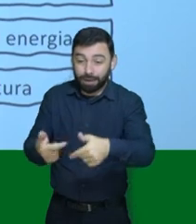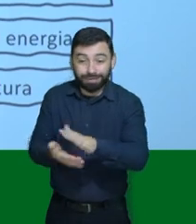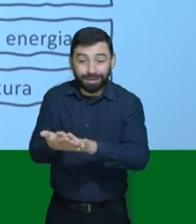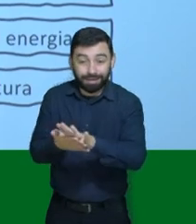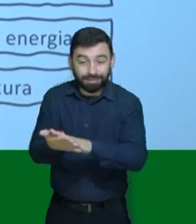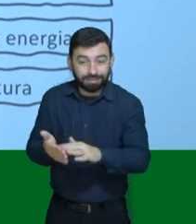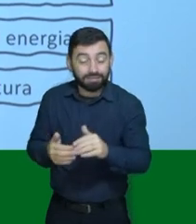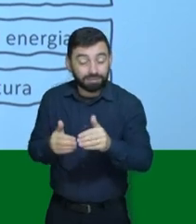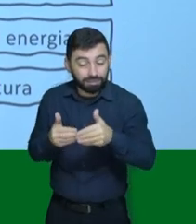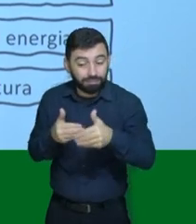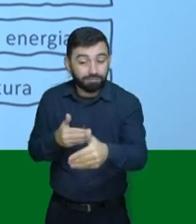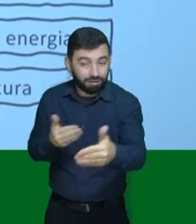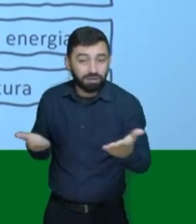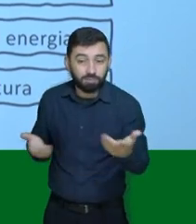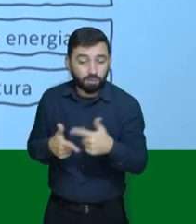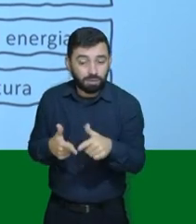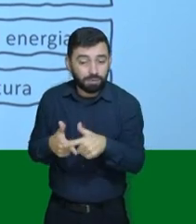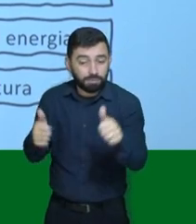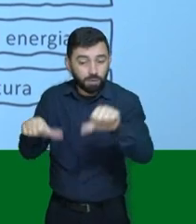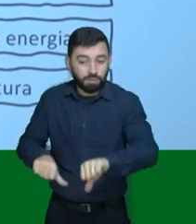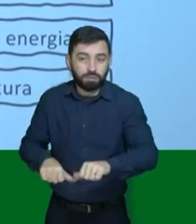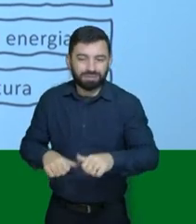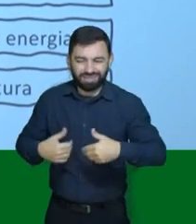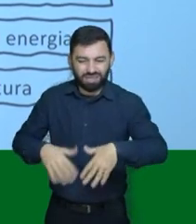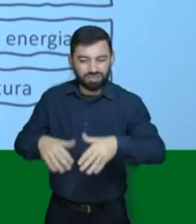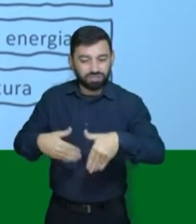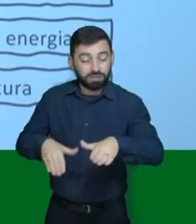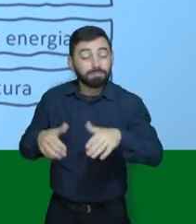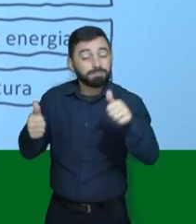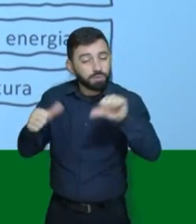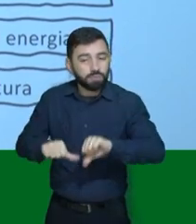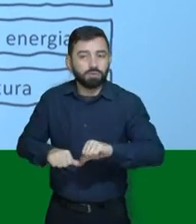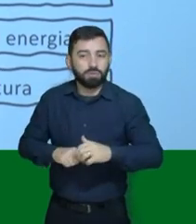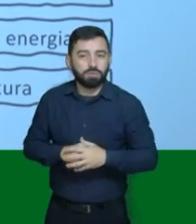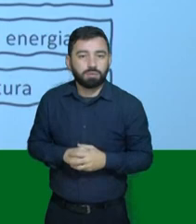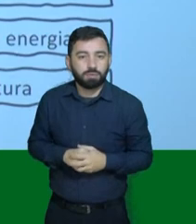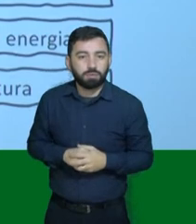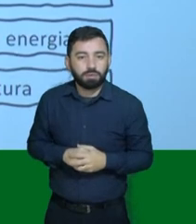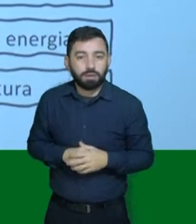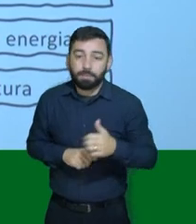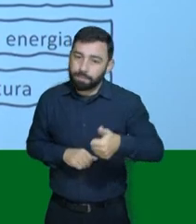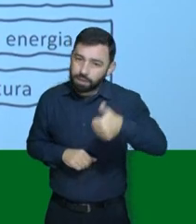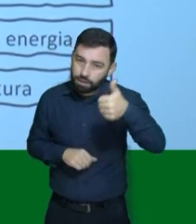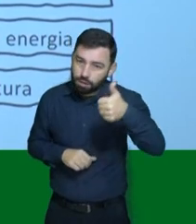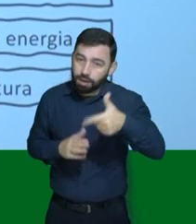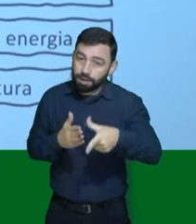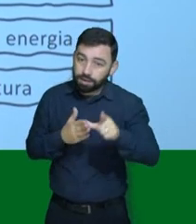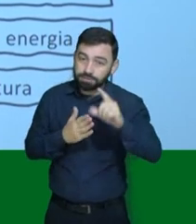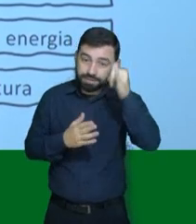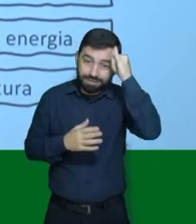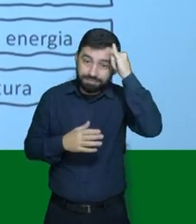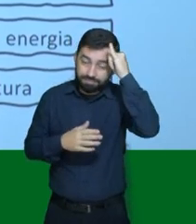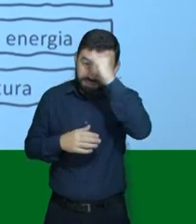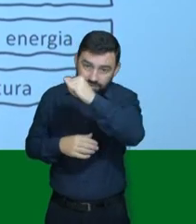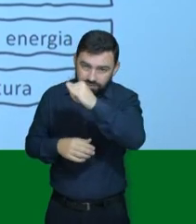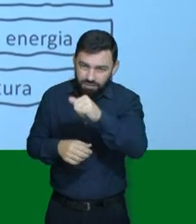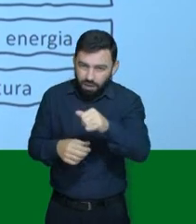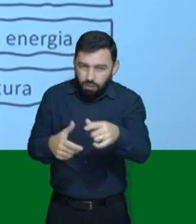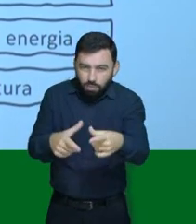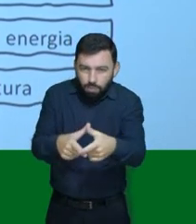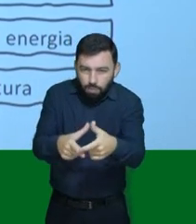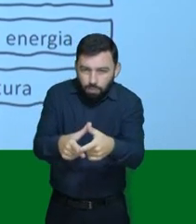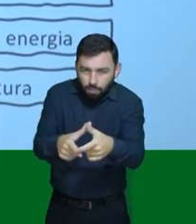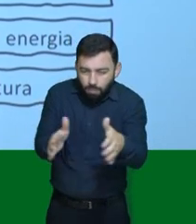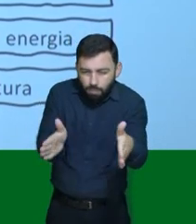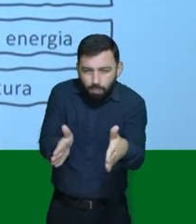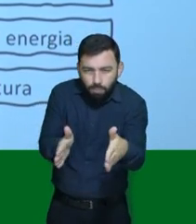o custo disso é muito maior do que deixar... Então, não seria melhor ter prevenido ali uma